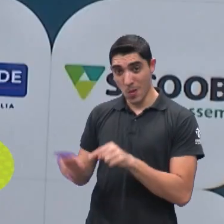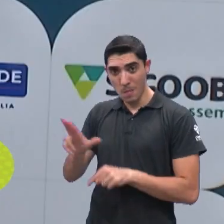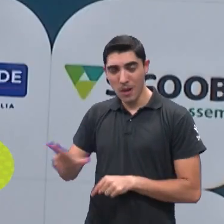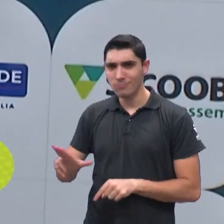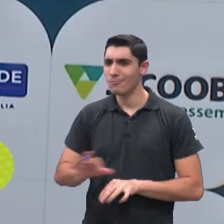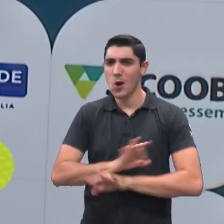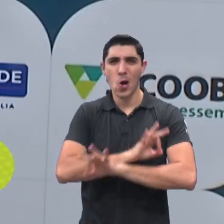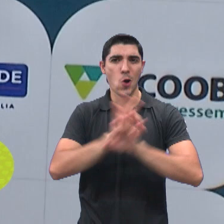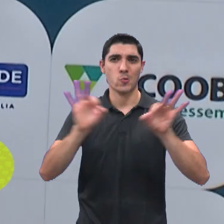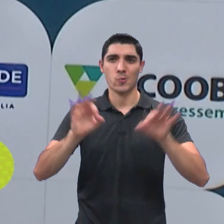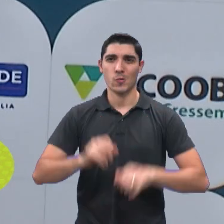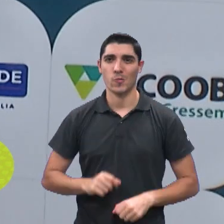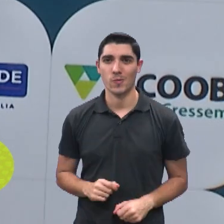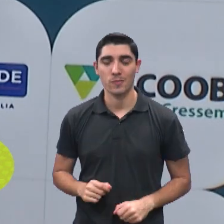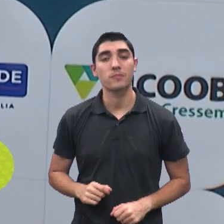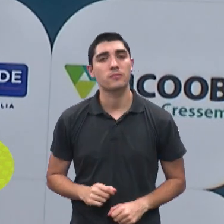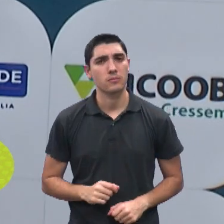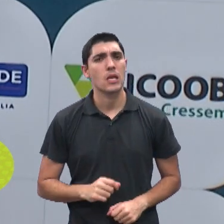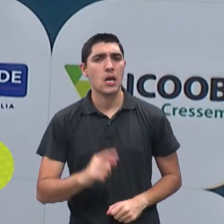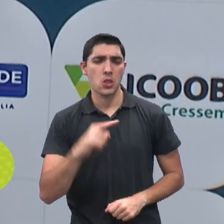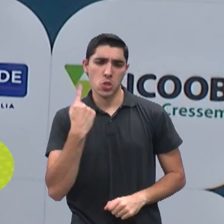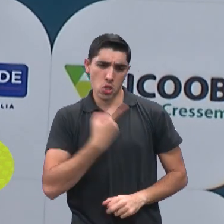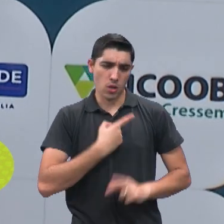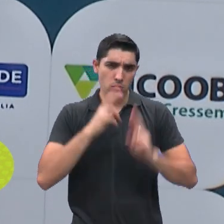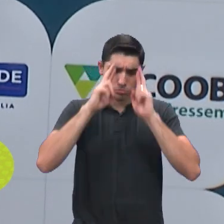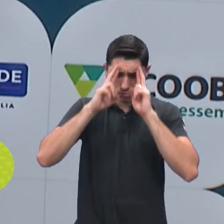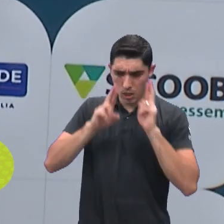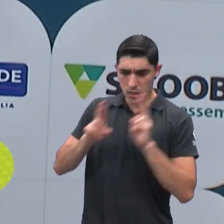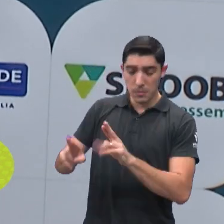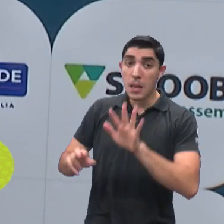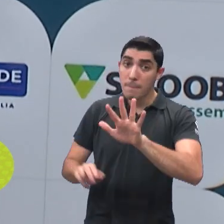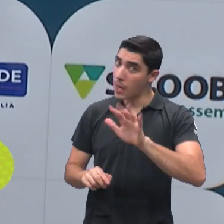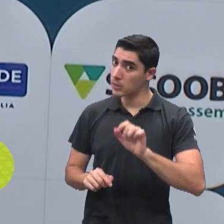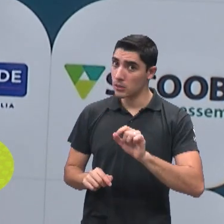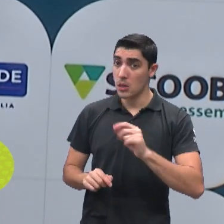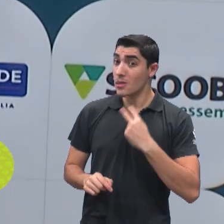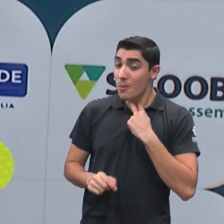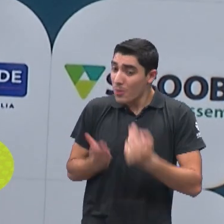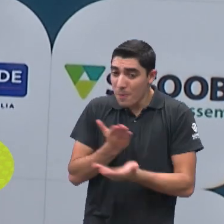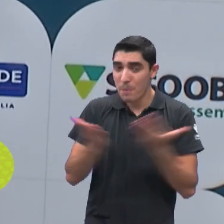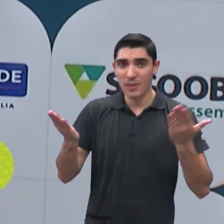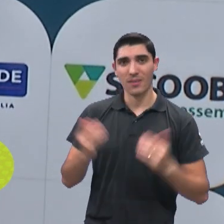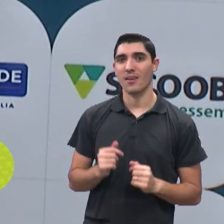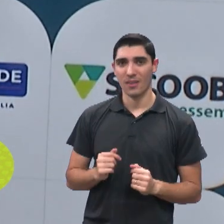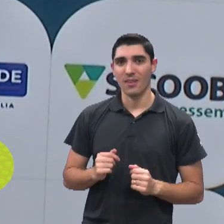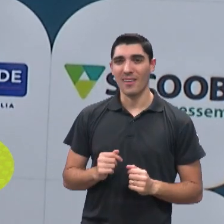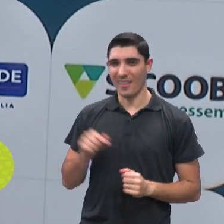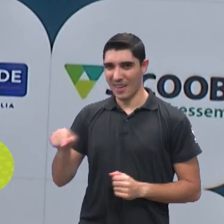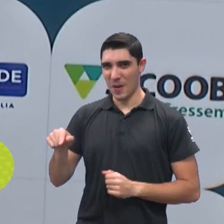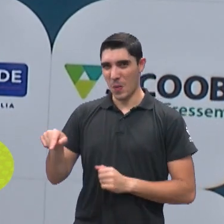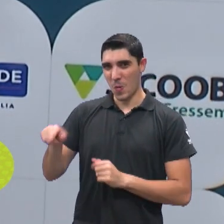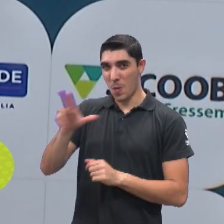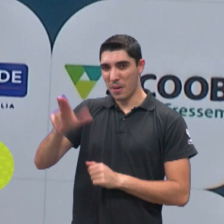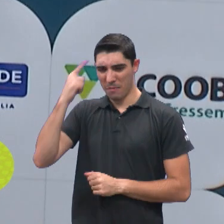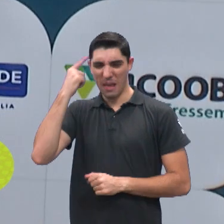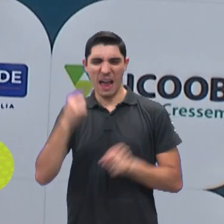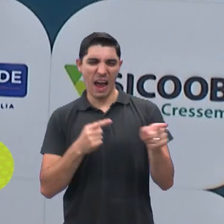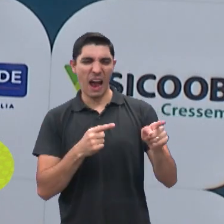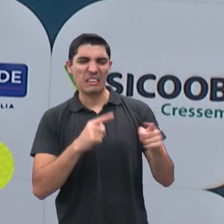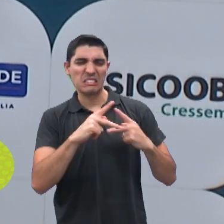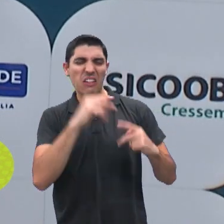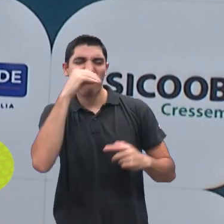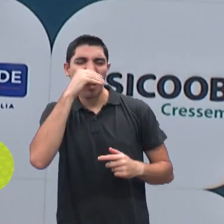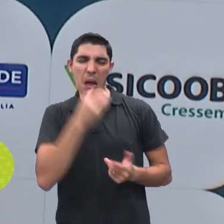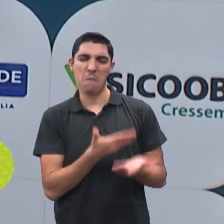ainda. Eles vão nos respeitar, mas eles vão encarar aquele jogo que eles não podem perder, né? Não pode perder para um time que está lá embaixo, mas a gente tem que saber lidar com essa situação, tem que